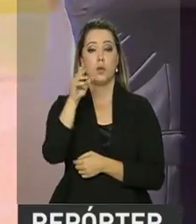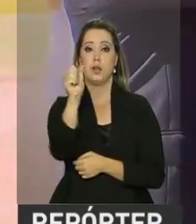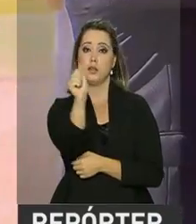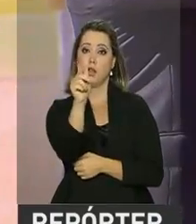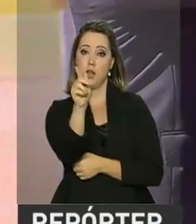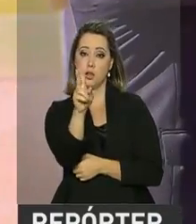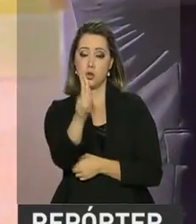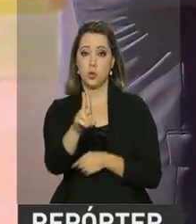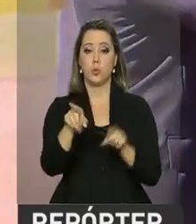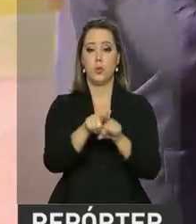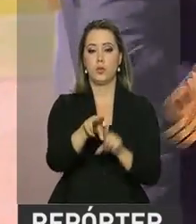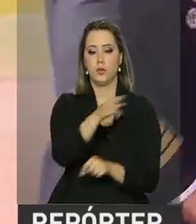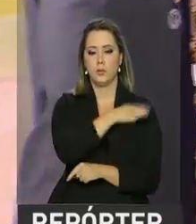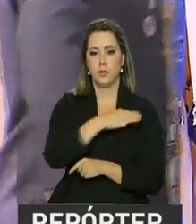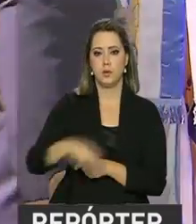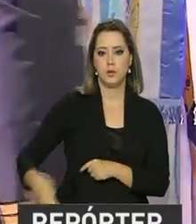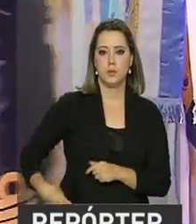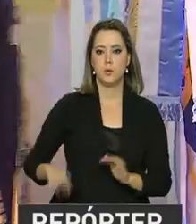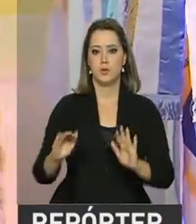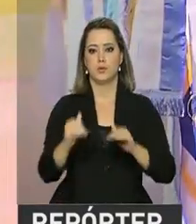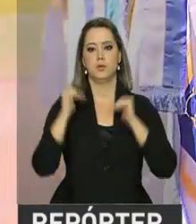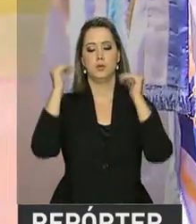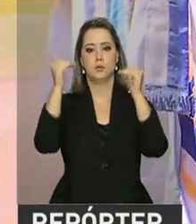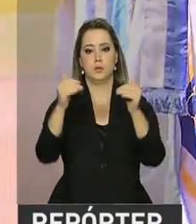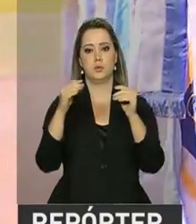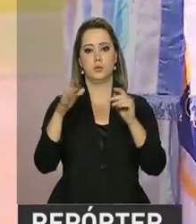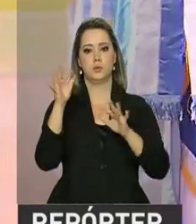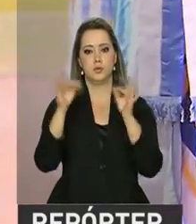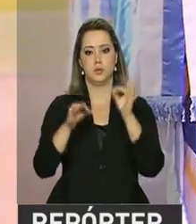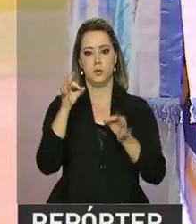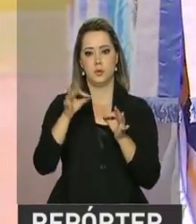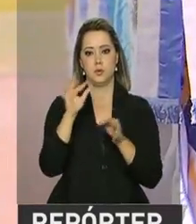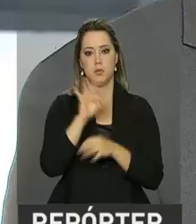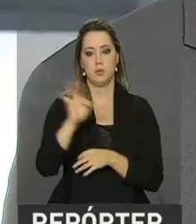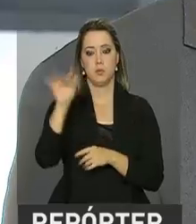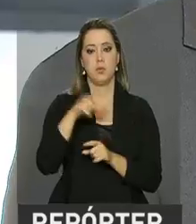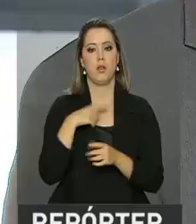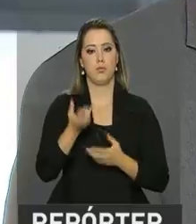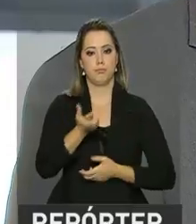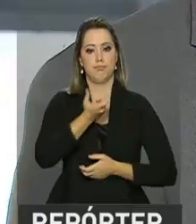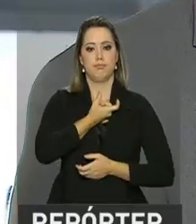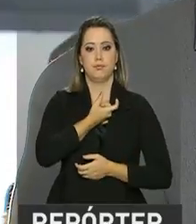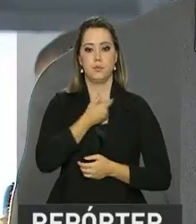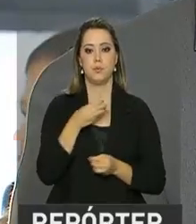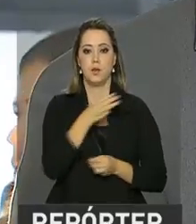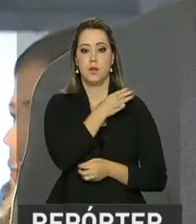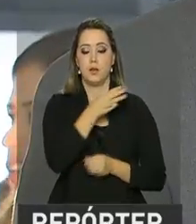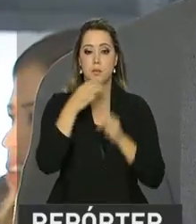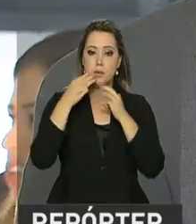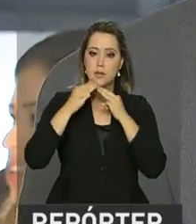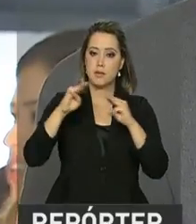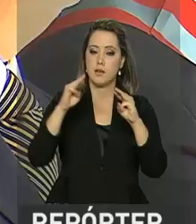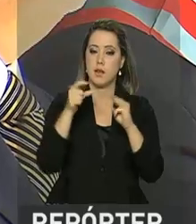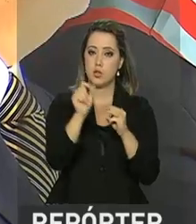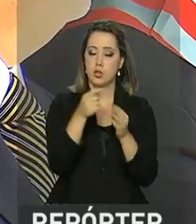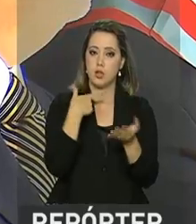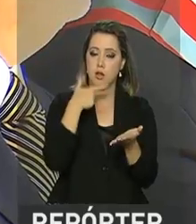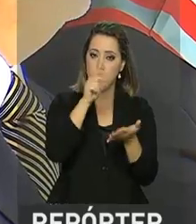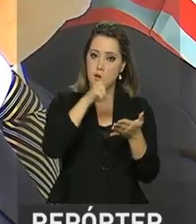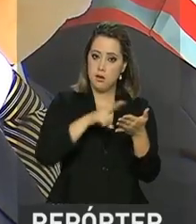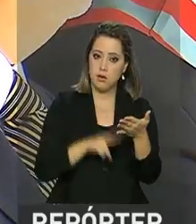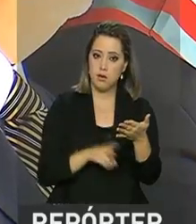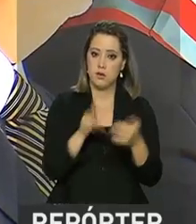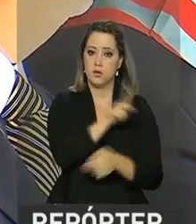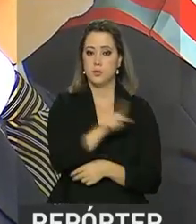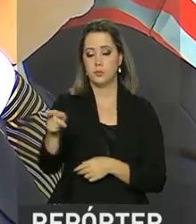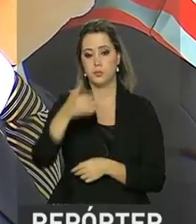Ministro do Supremo Tribunal Federal de mor receberam a condecoração em mensagem lida durante a cerimônia o presidente Michel